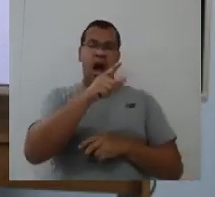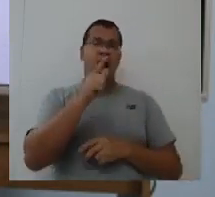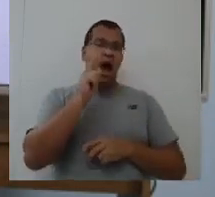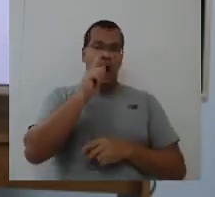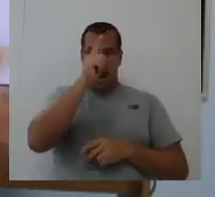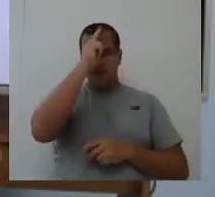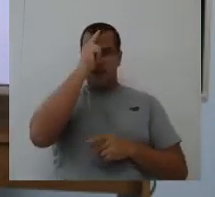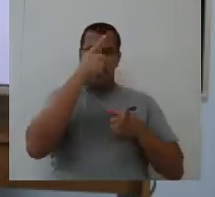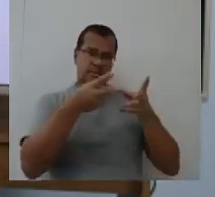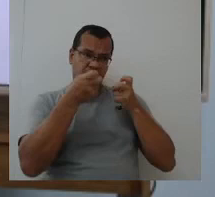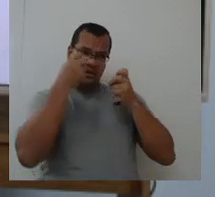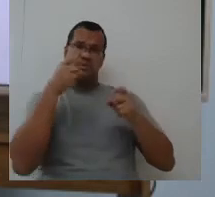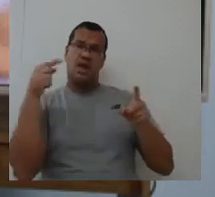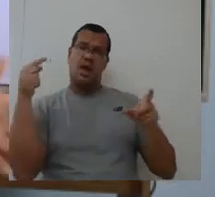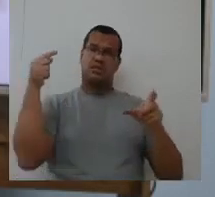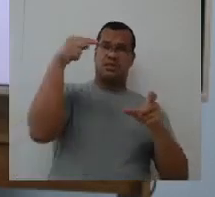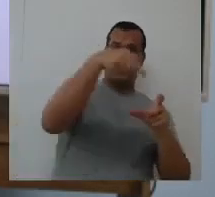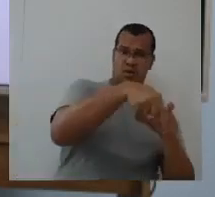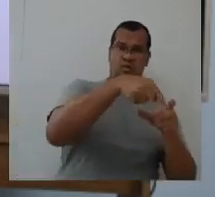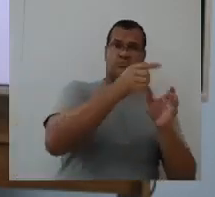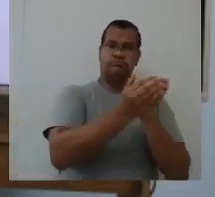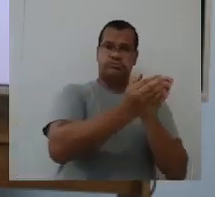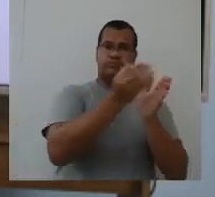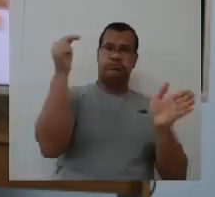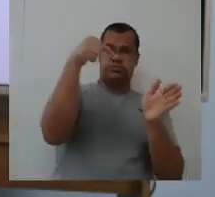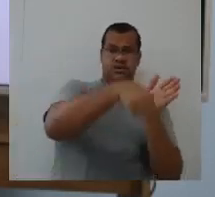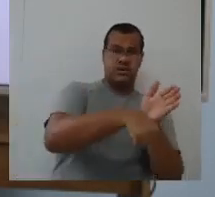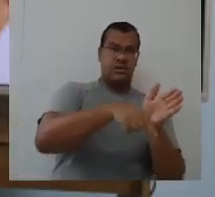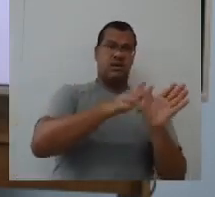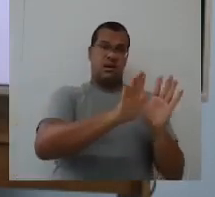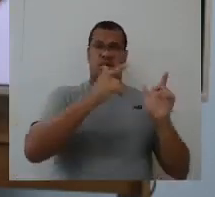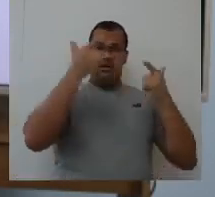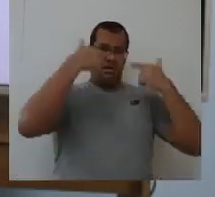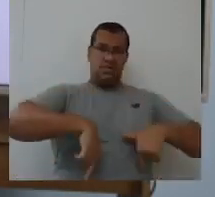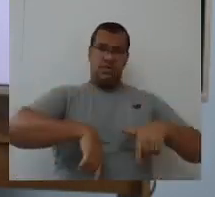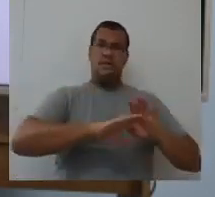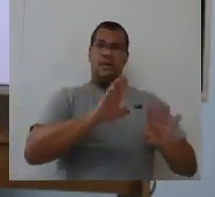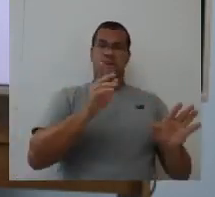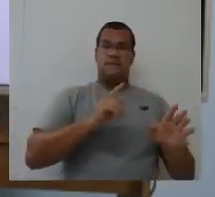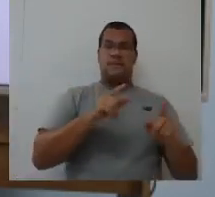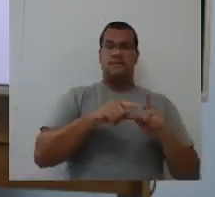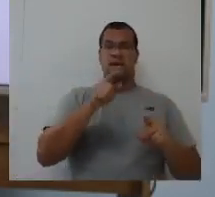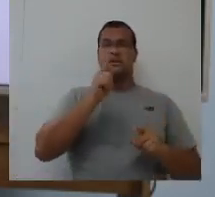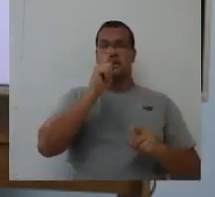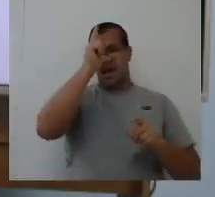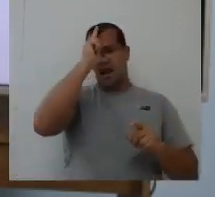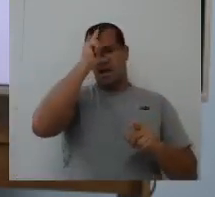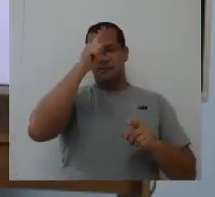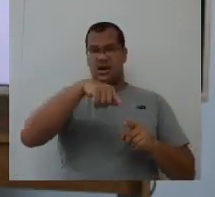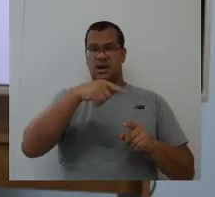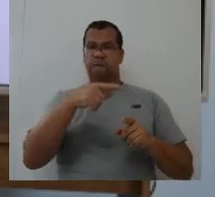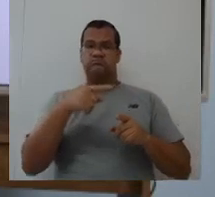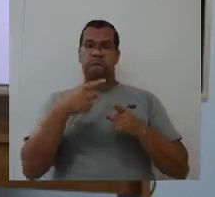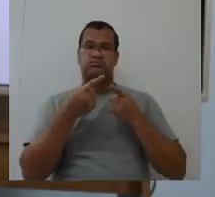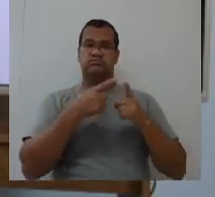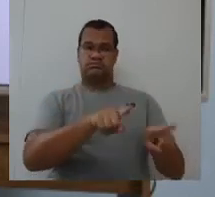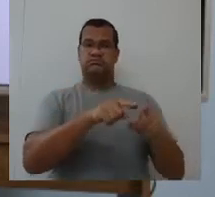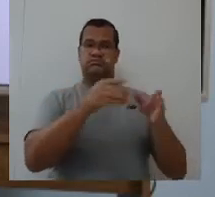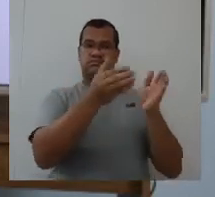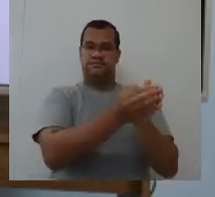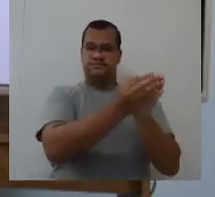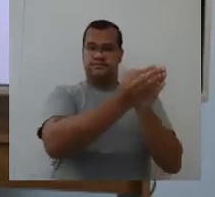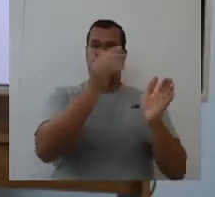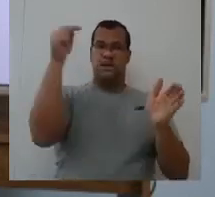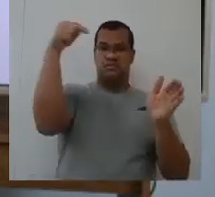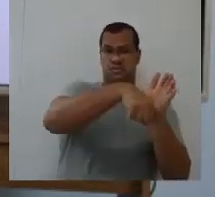Estados Unidos, porque naquele momento ele estava neutro, mas a Alemanha questionava essa neutralidade. Então, ao atacar os navios